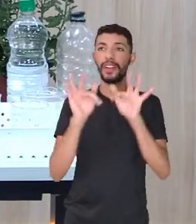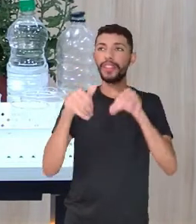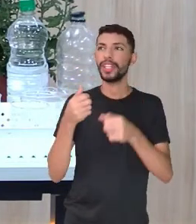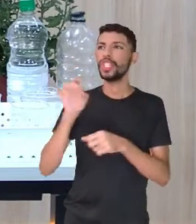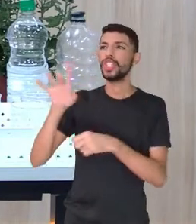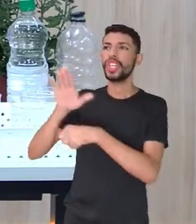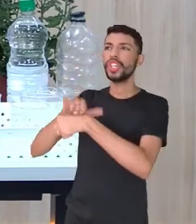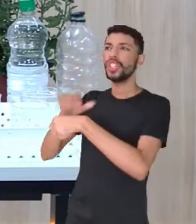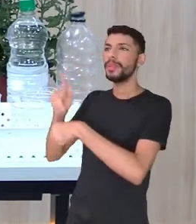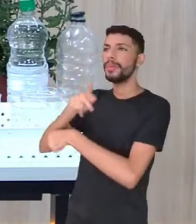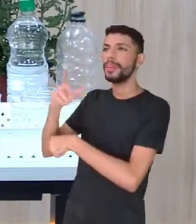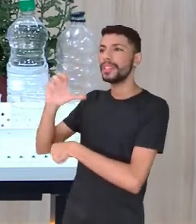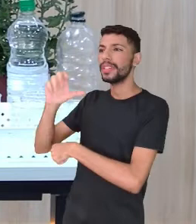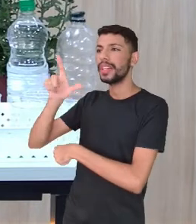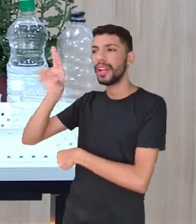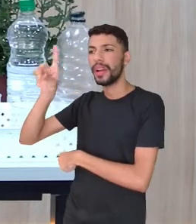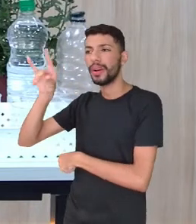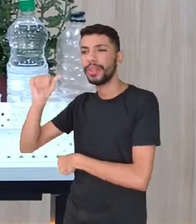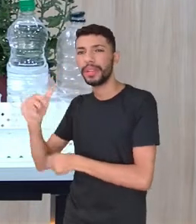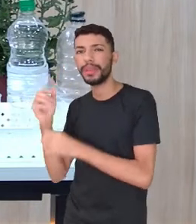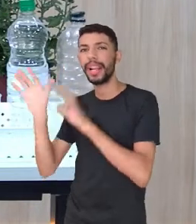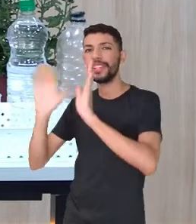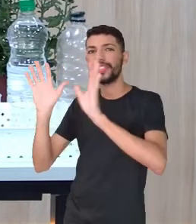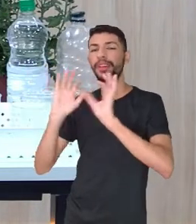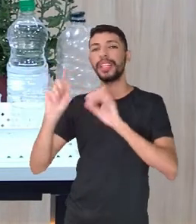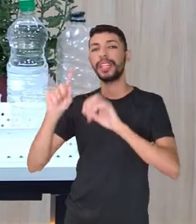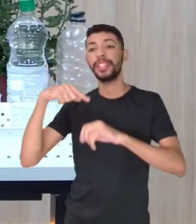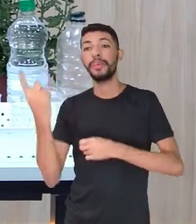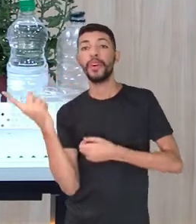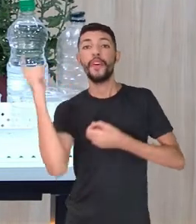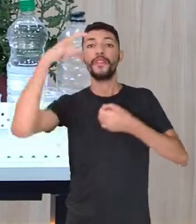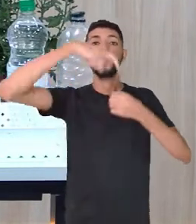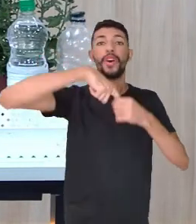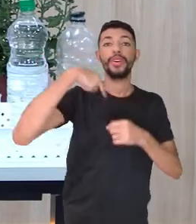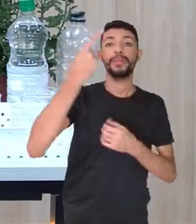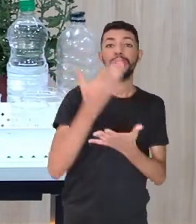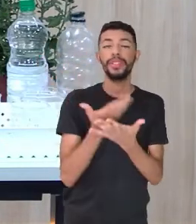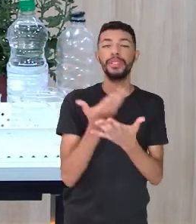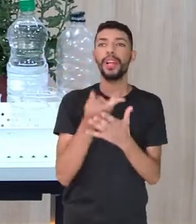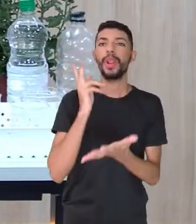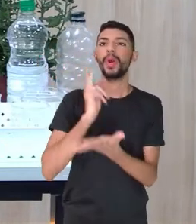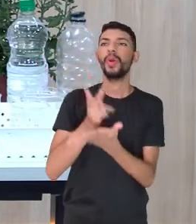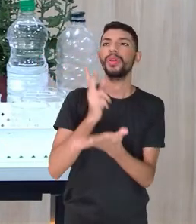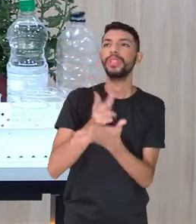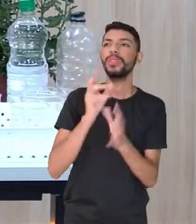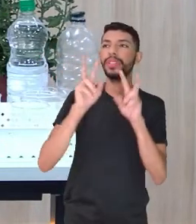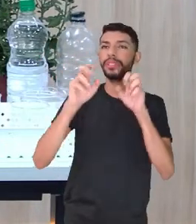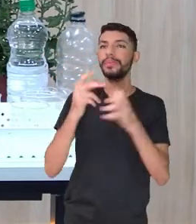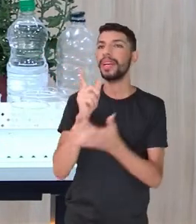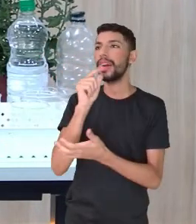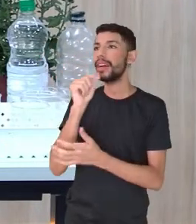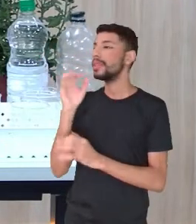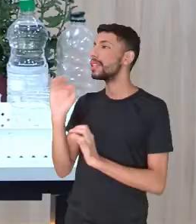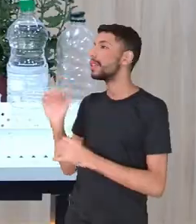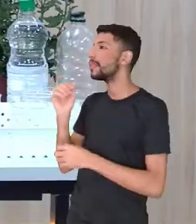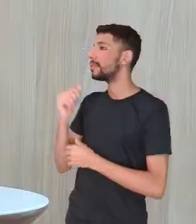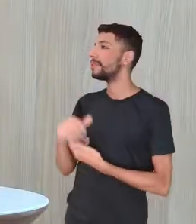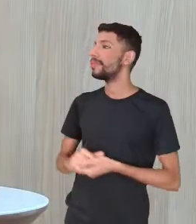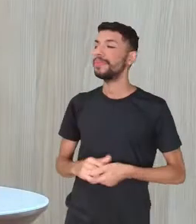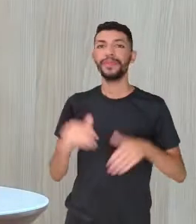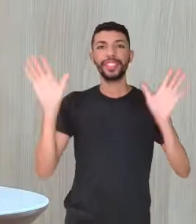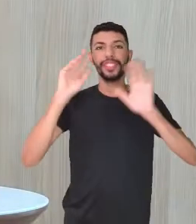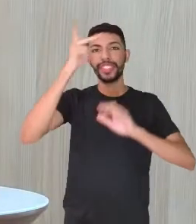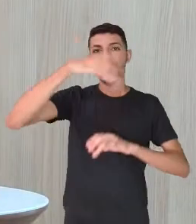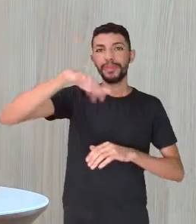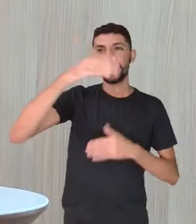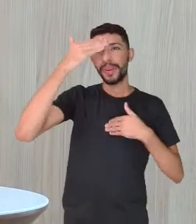chamar a professora Cláudia para ela se despedir e a gente volta na próxima aula, na continuação ainda de água. Fala aí, Cláudia. Tchau, pessoal.